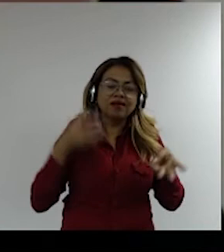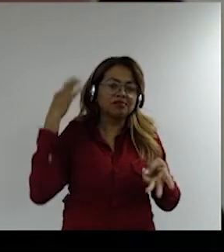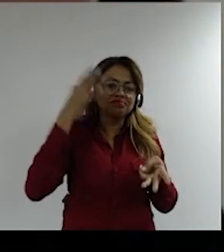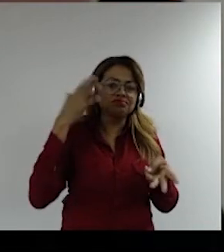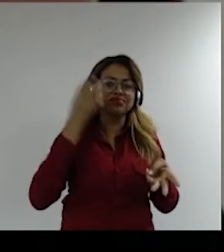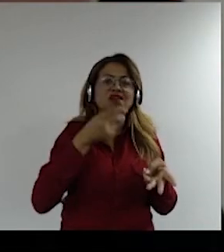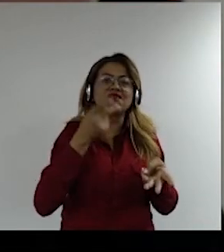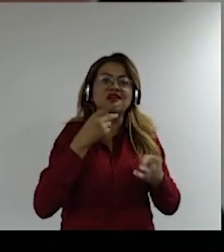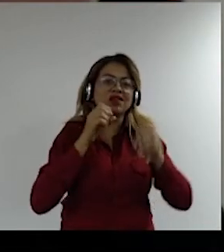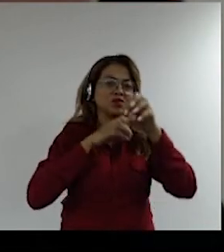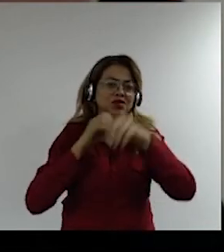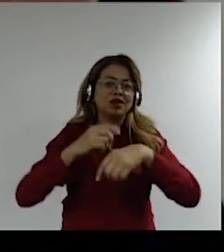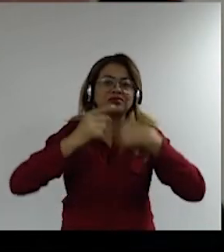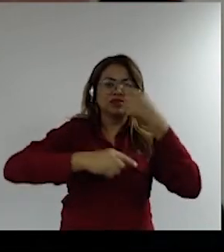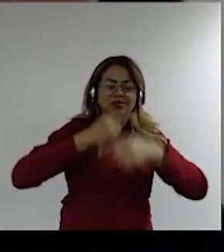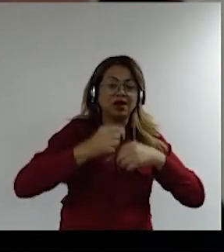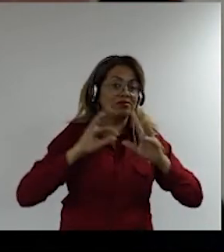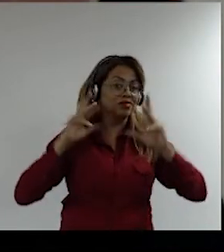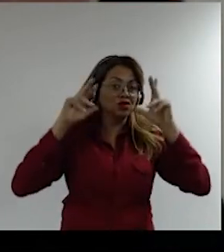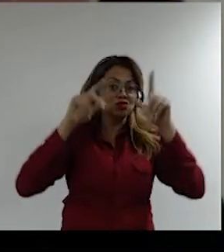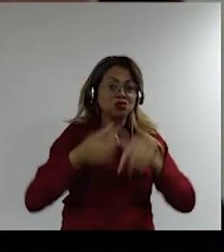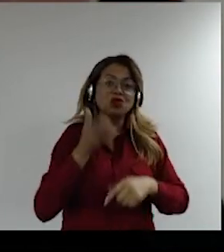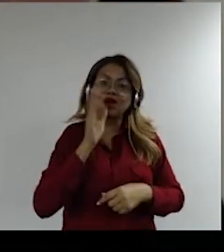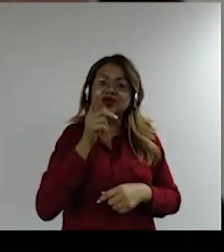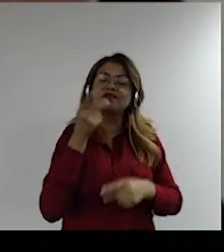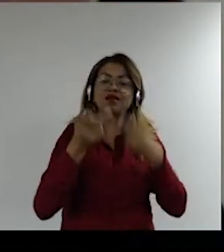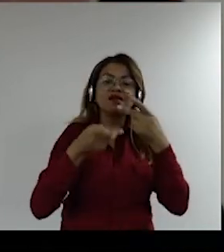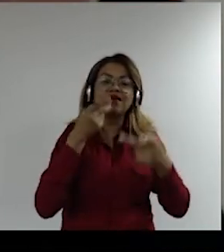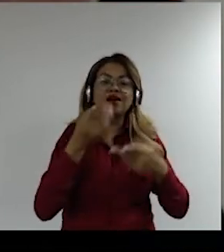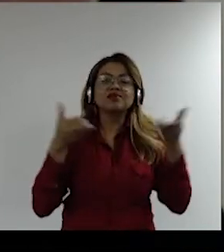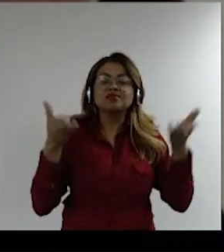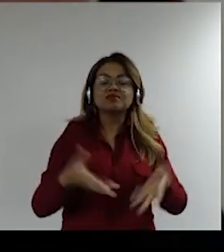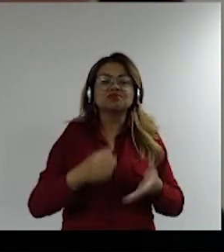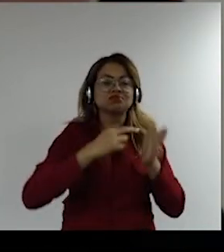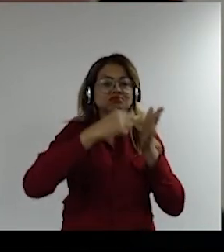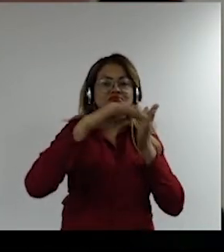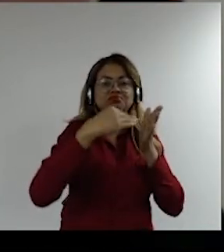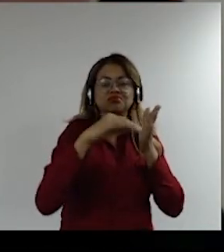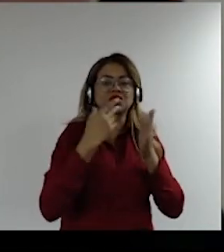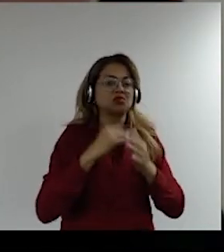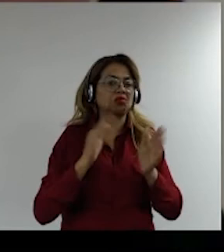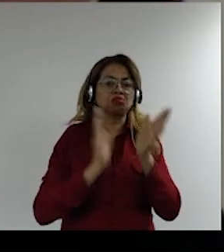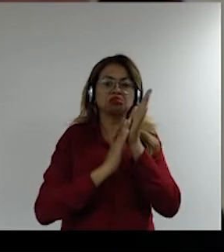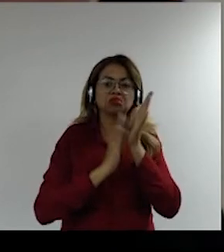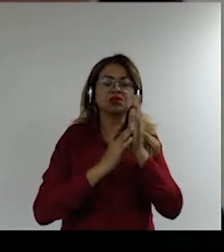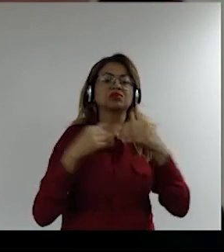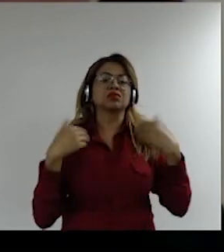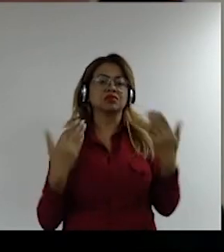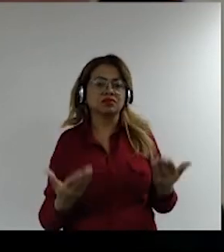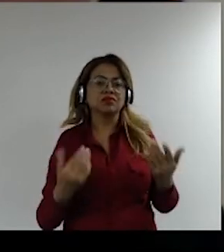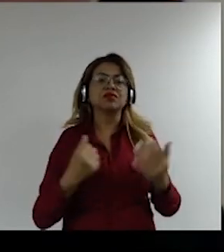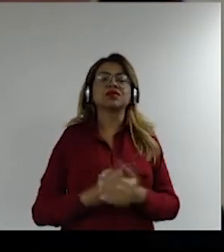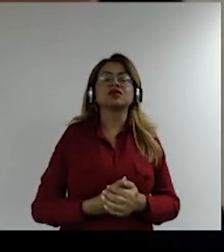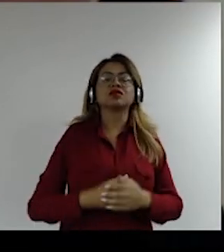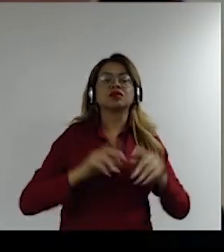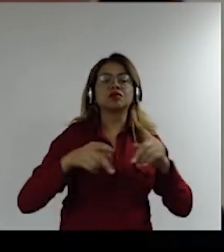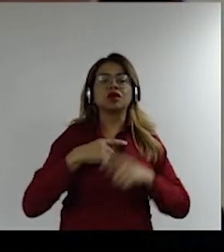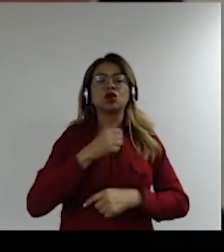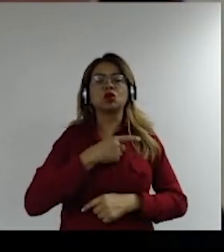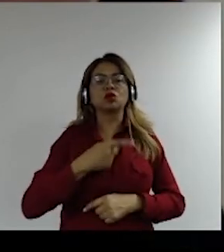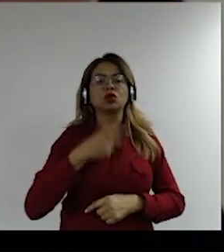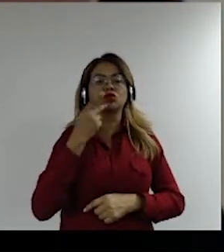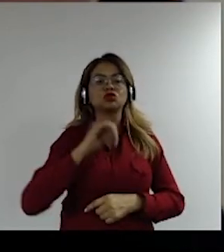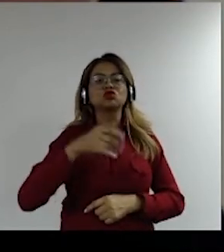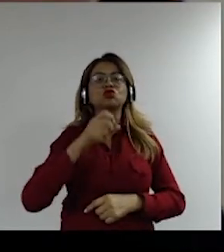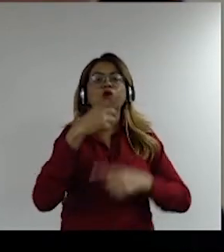falar sobre educação depois de tudo aquilo que foi já abordado brilhantemente pelo professor Dr. João Batista Oliveira